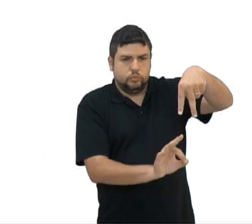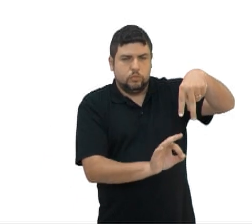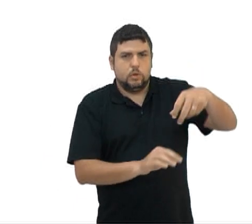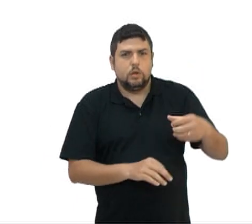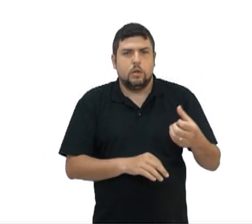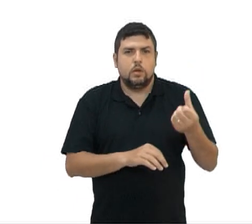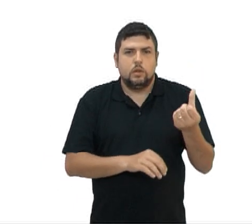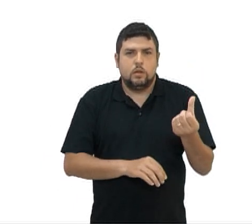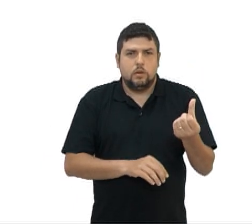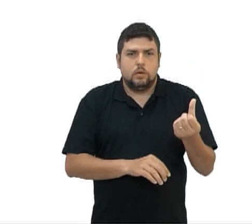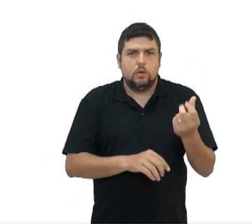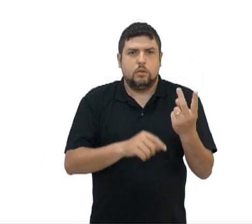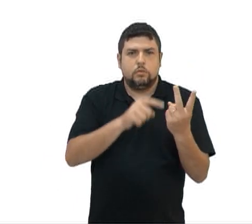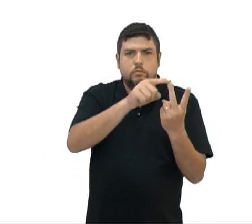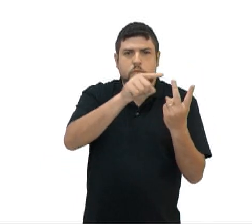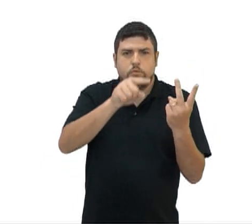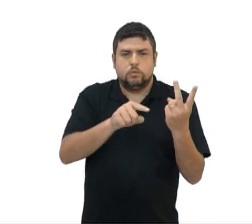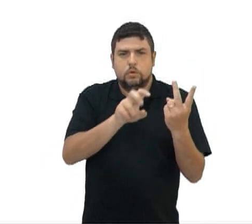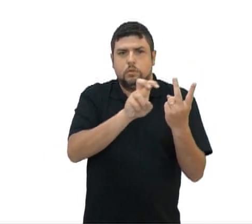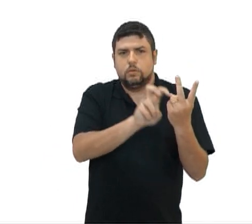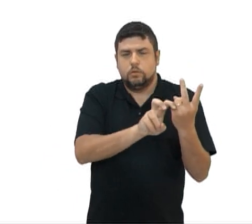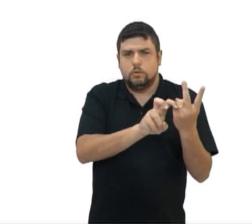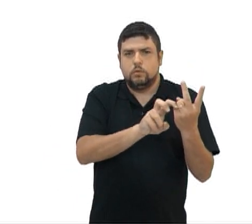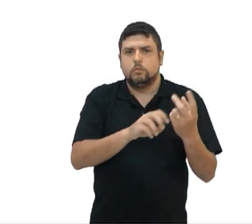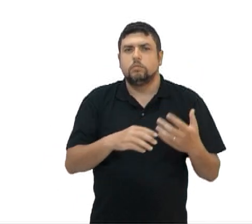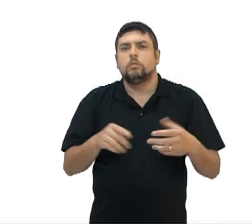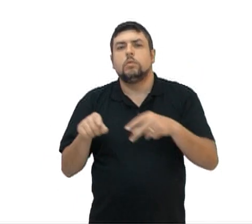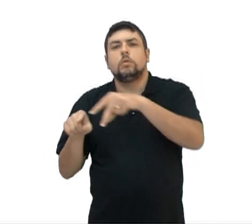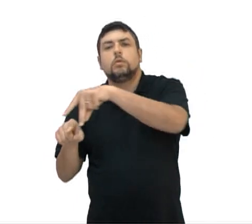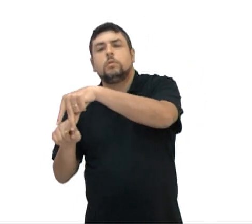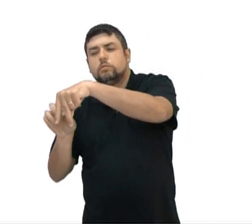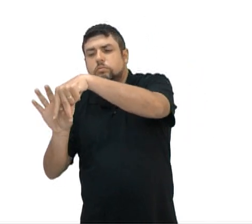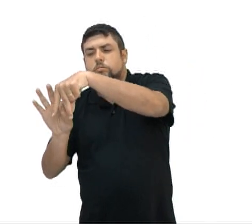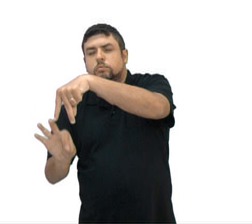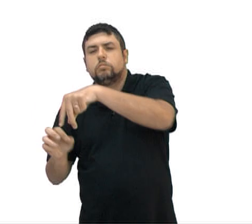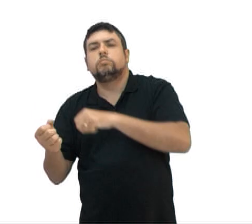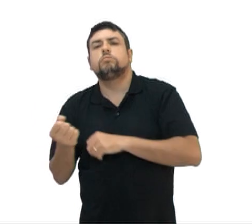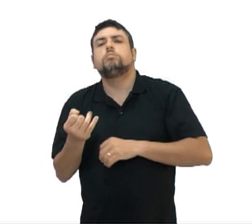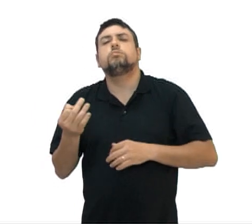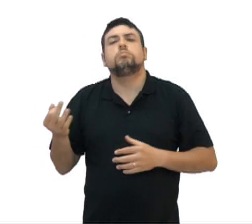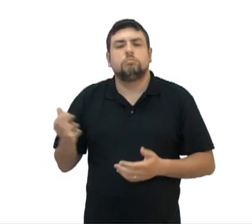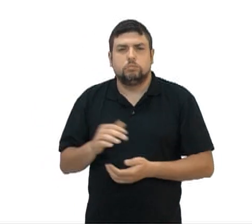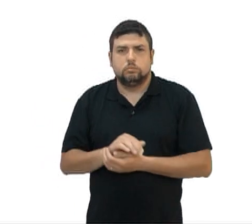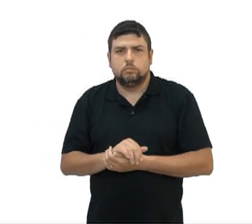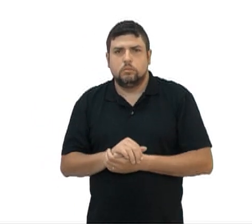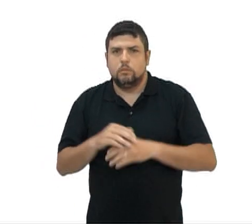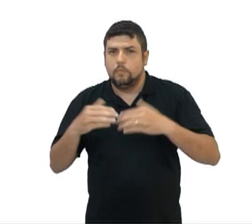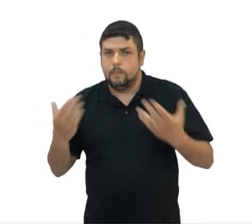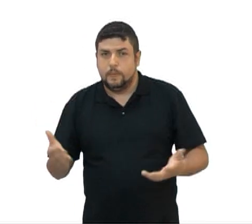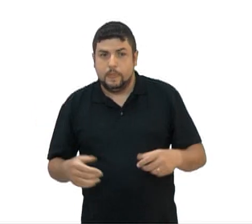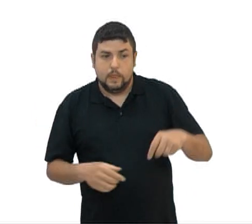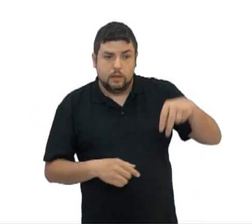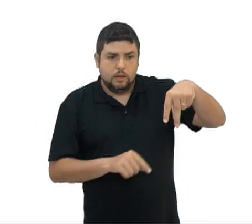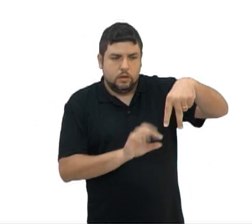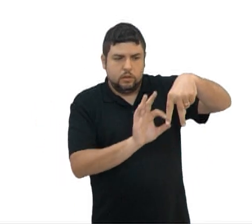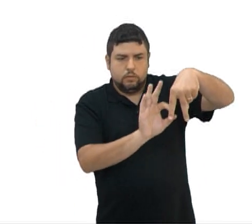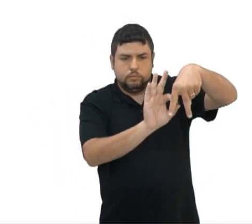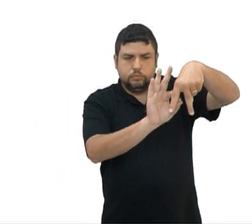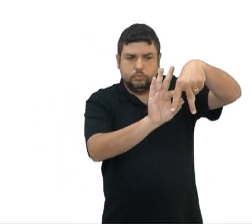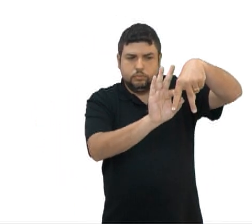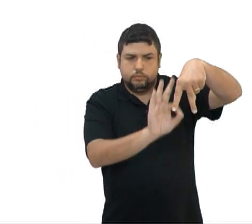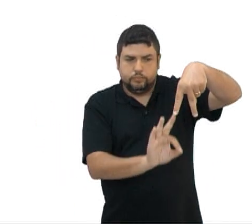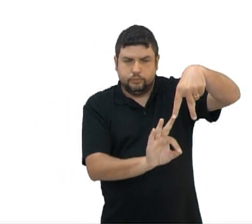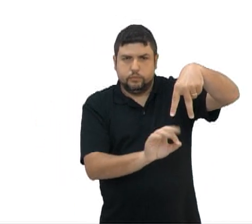raiz de 5 centímetros. Então, veja lá, eu tenho o primeiro, a medida